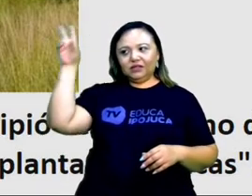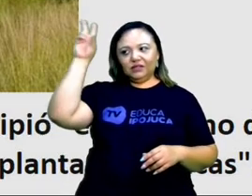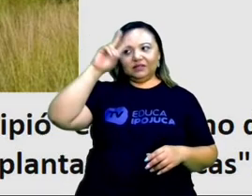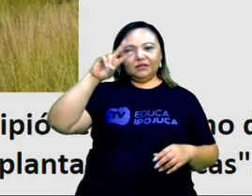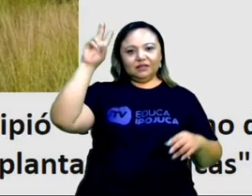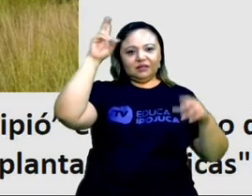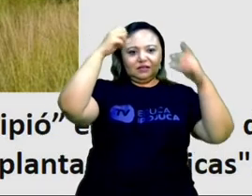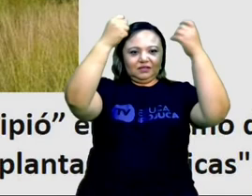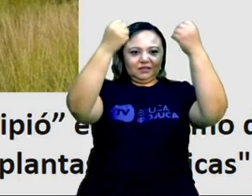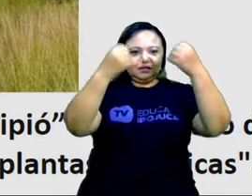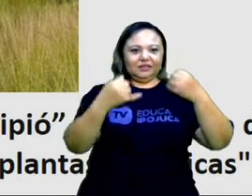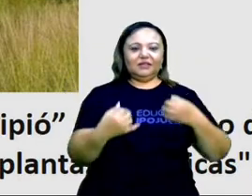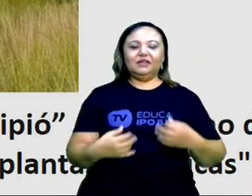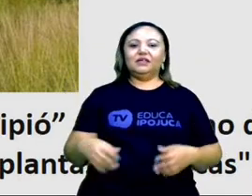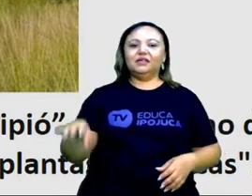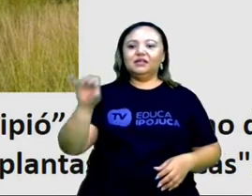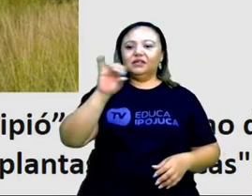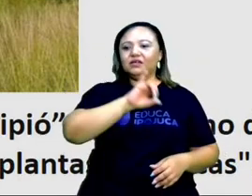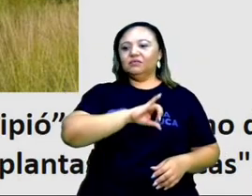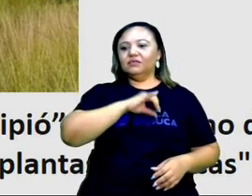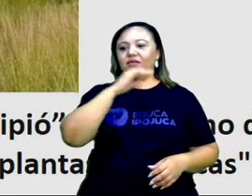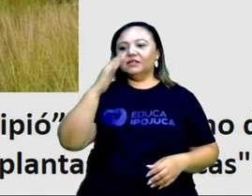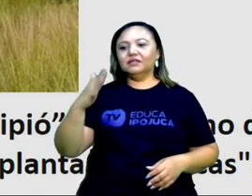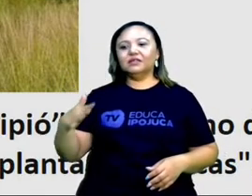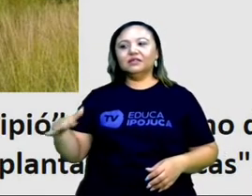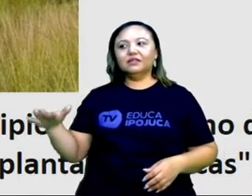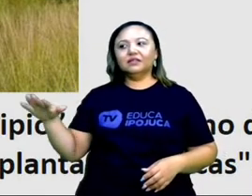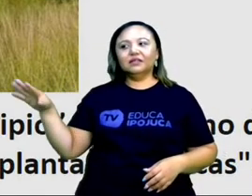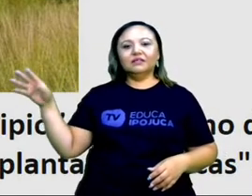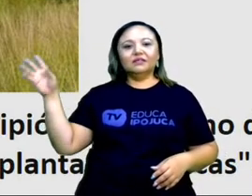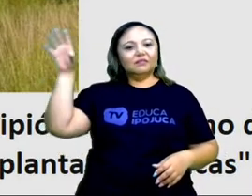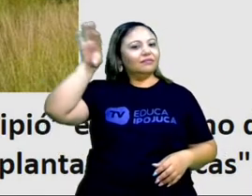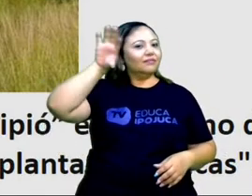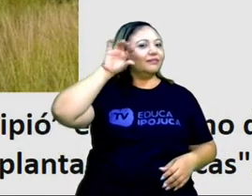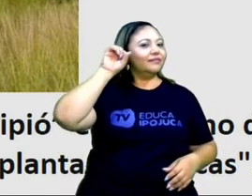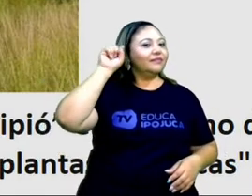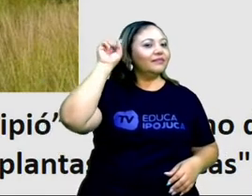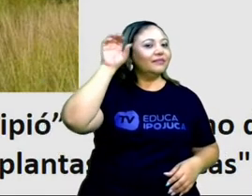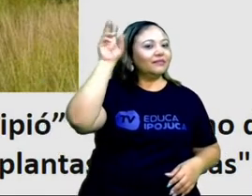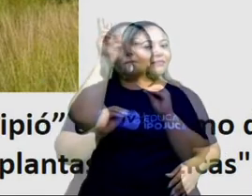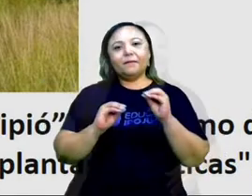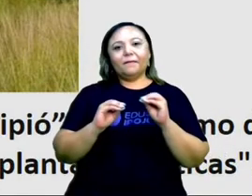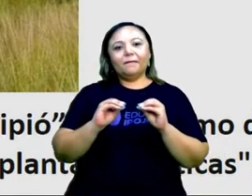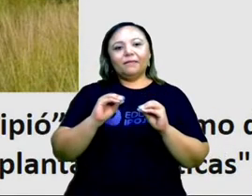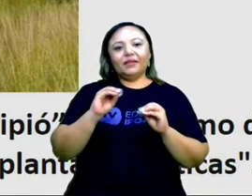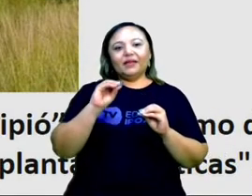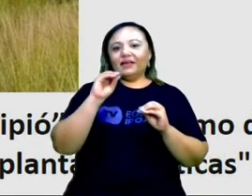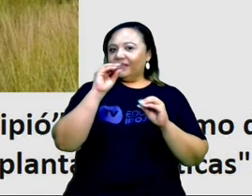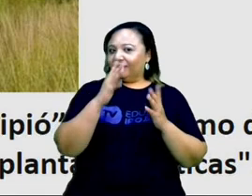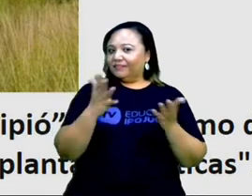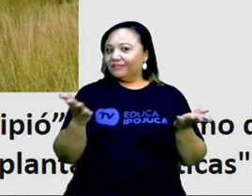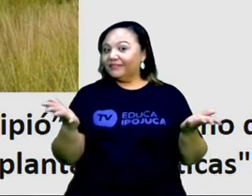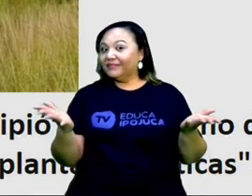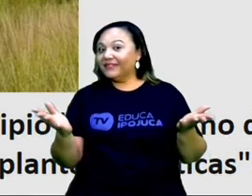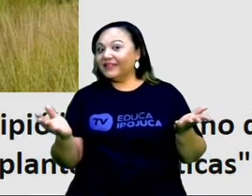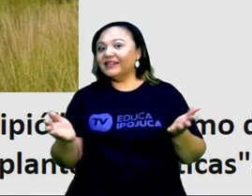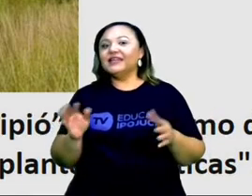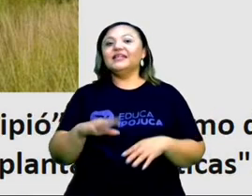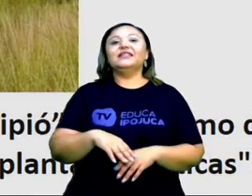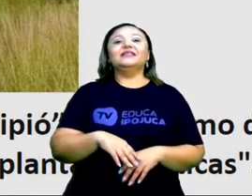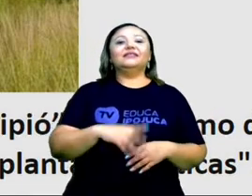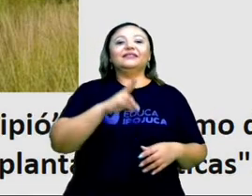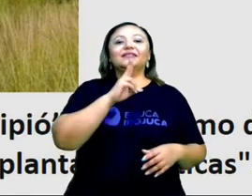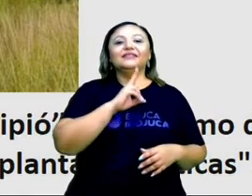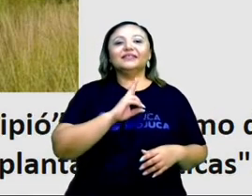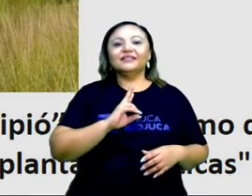contar. Ipojuca tem histórias para se ouvir. Então, desejo a